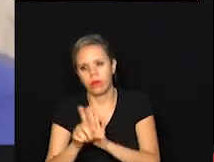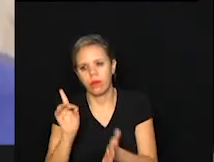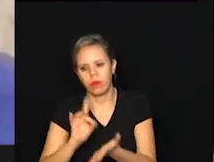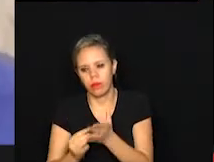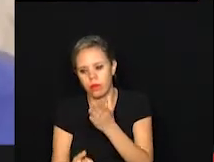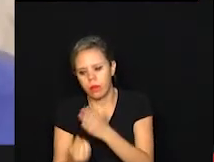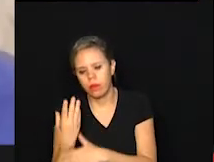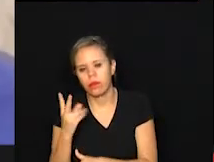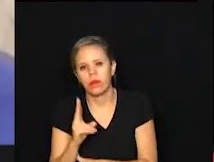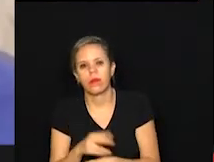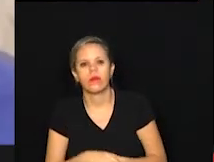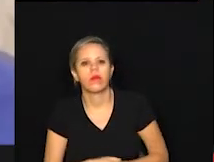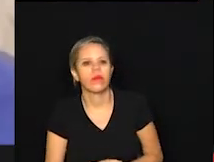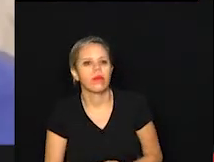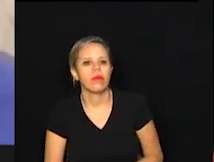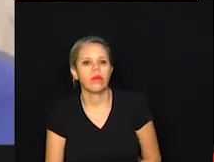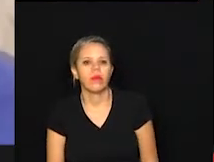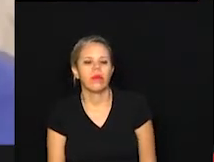original.